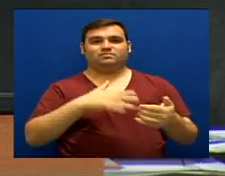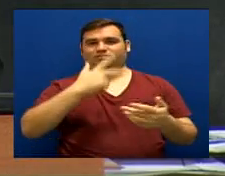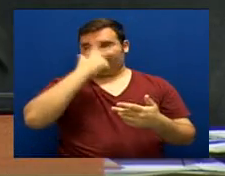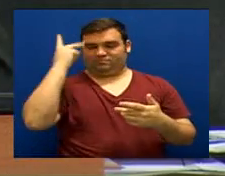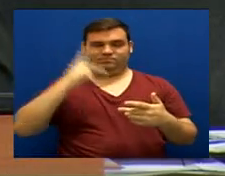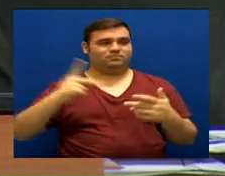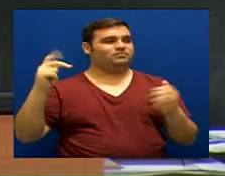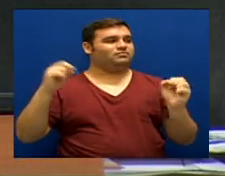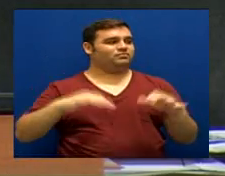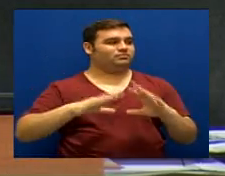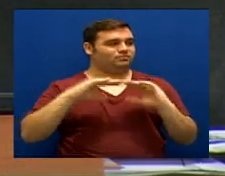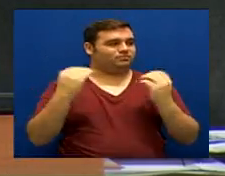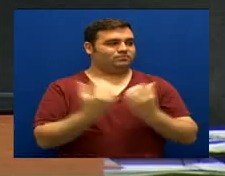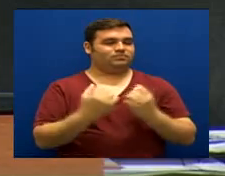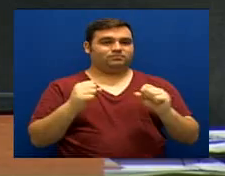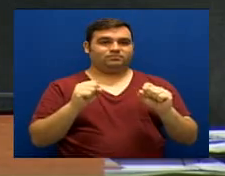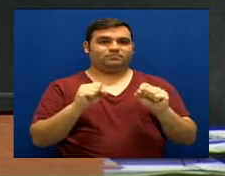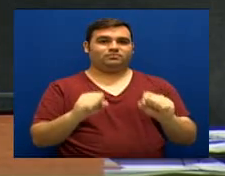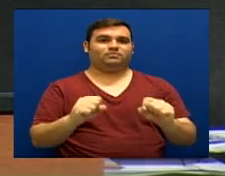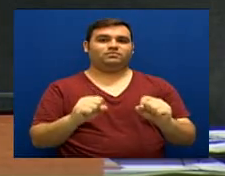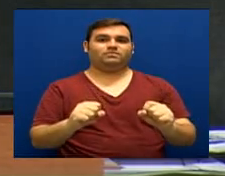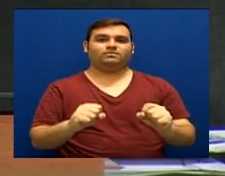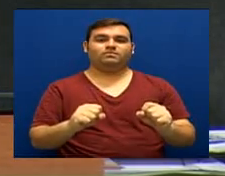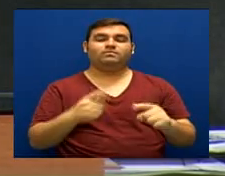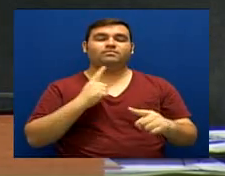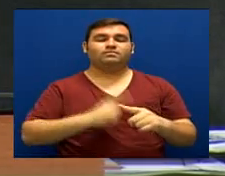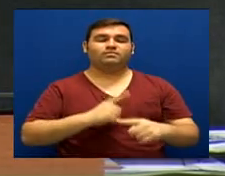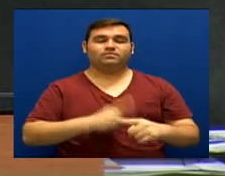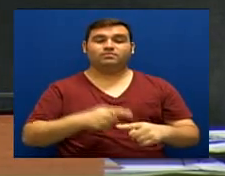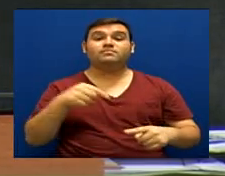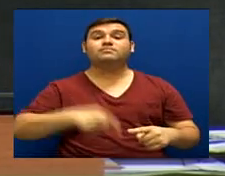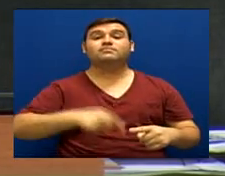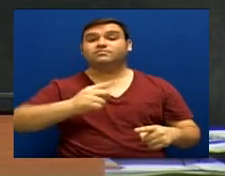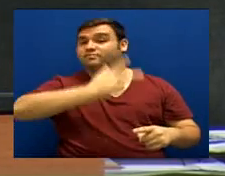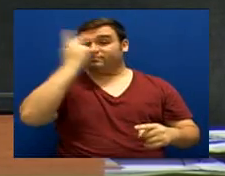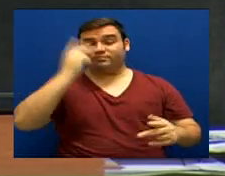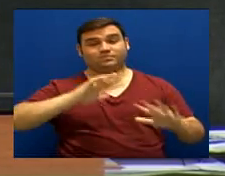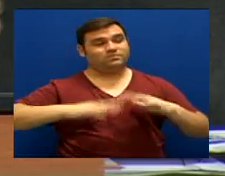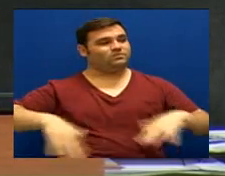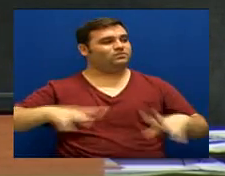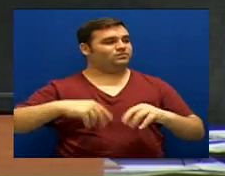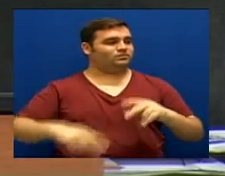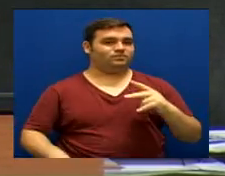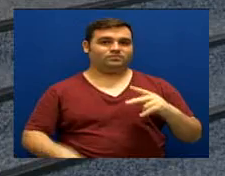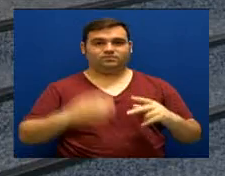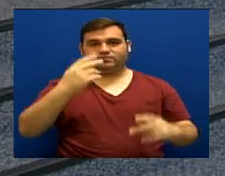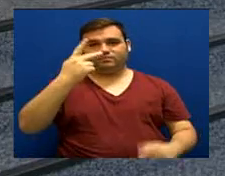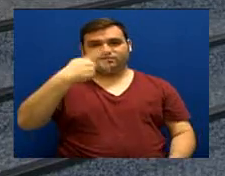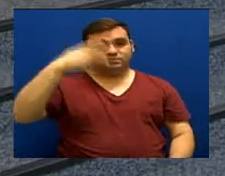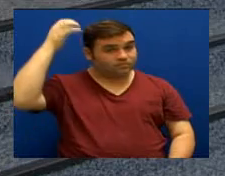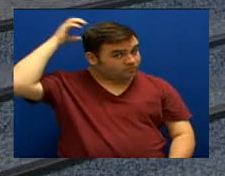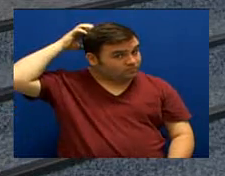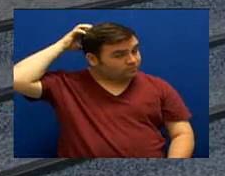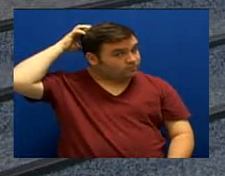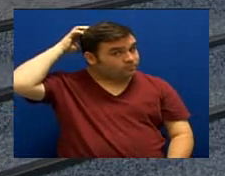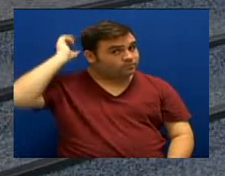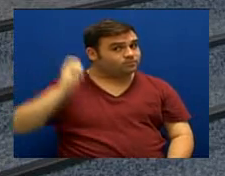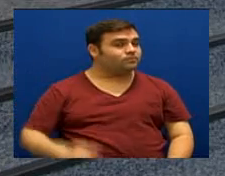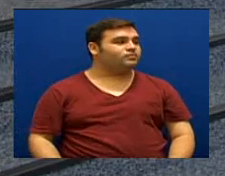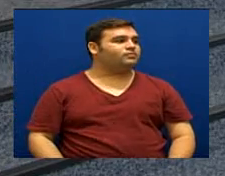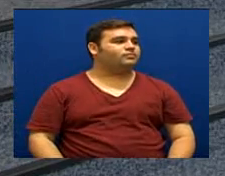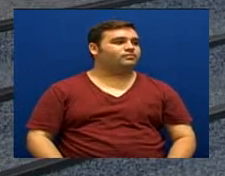pode usar essa casa é porque aqui é uma casa da população pede que se quer fazer um coração só